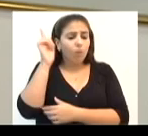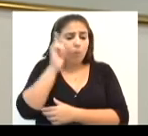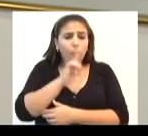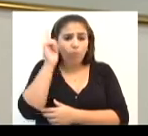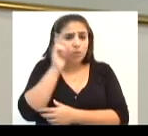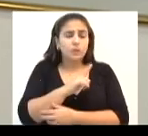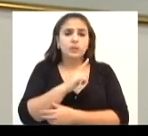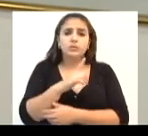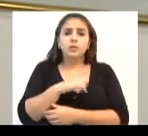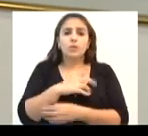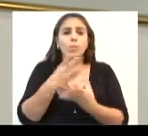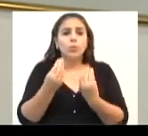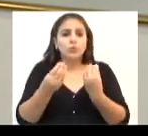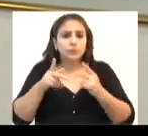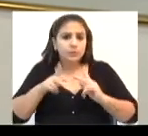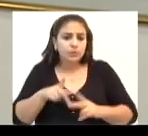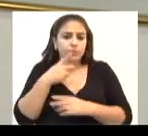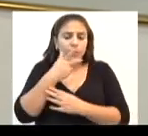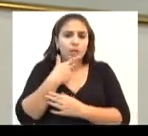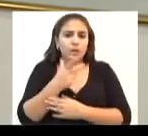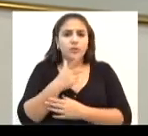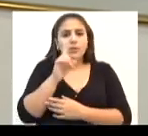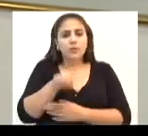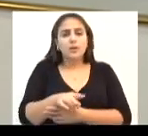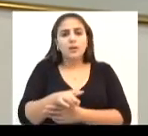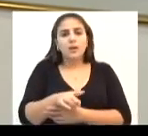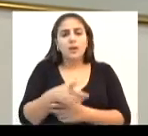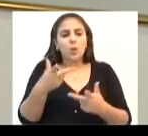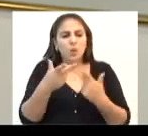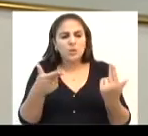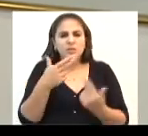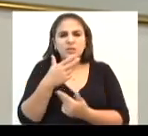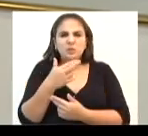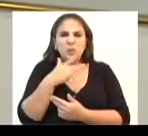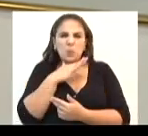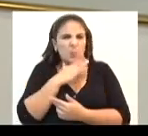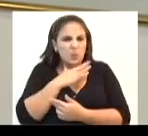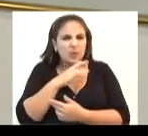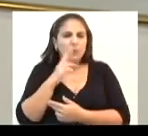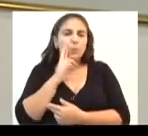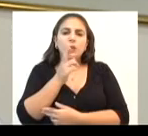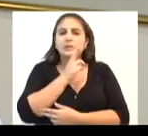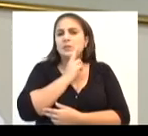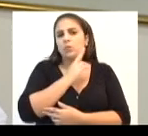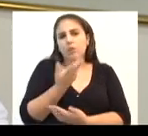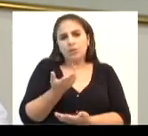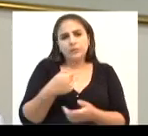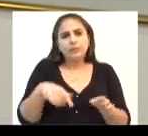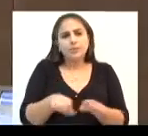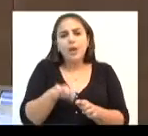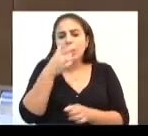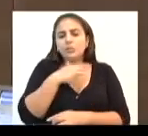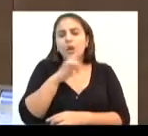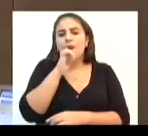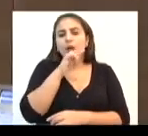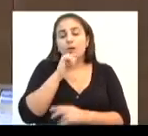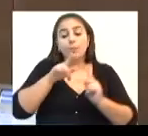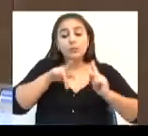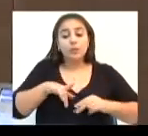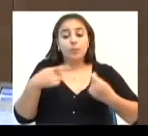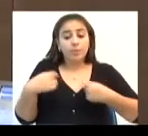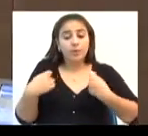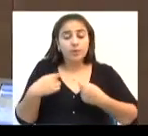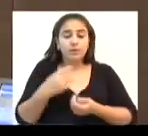dava prejuízo para os restaurantes, de forma alguma. O projeto é realmente água para quem realmente necessita. Também